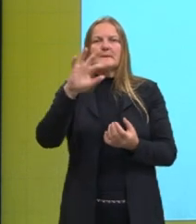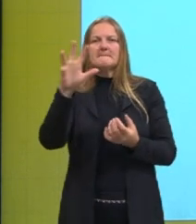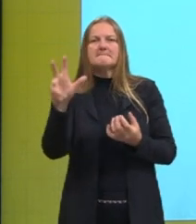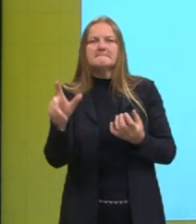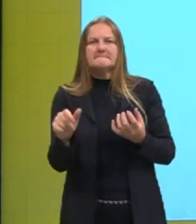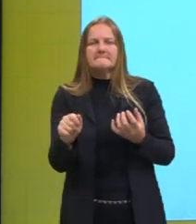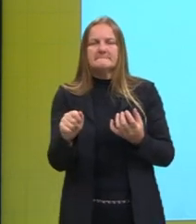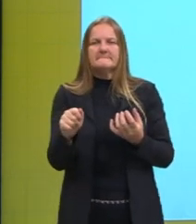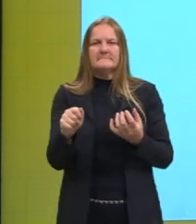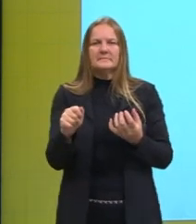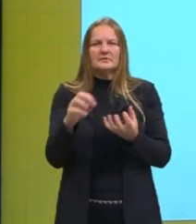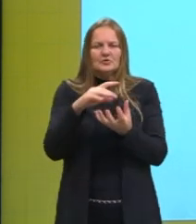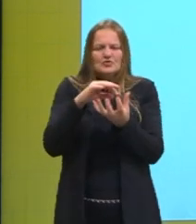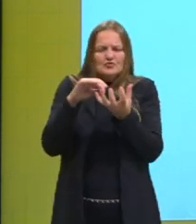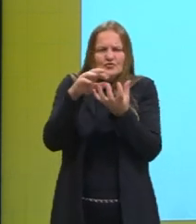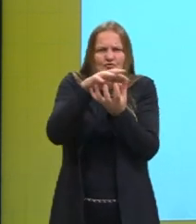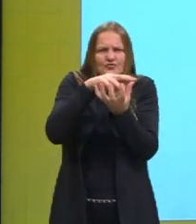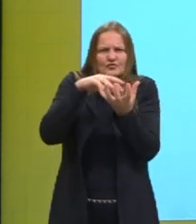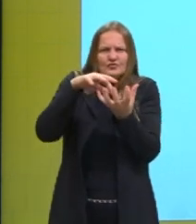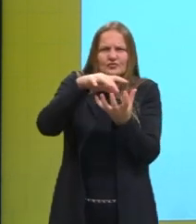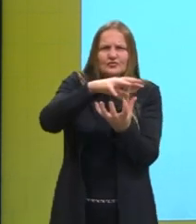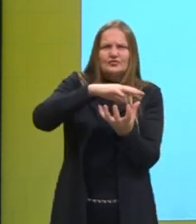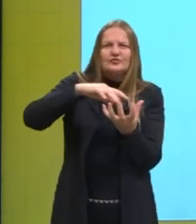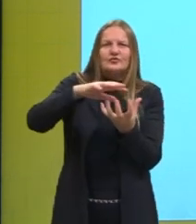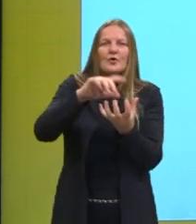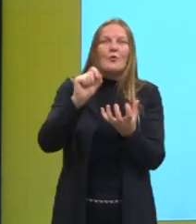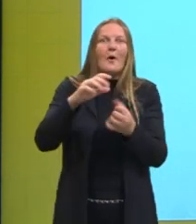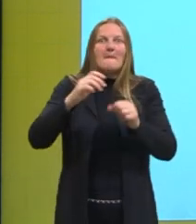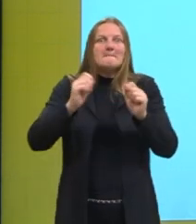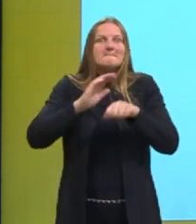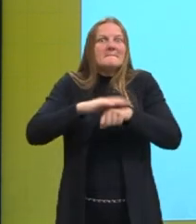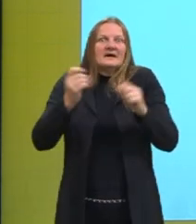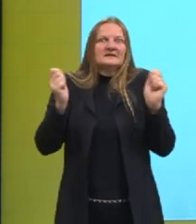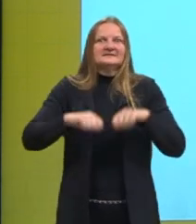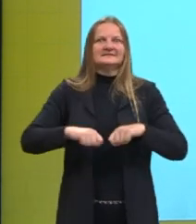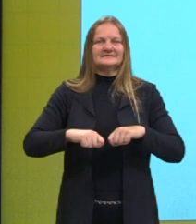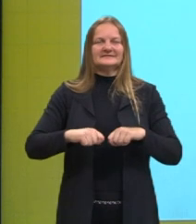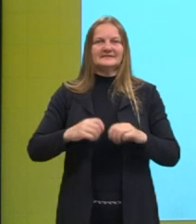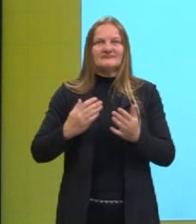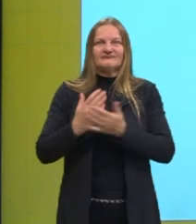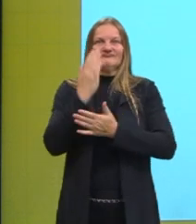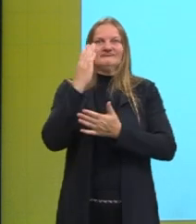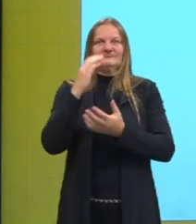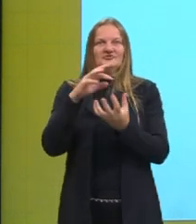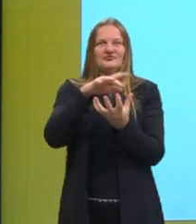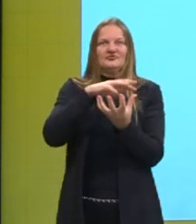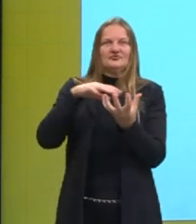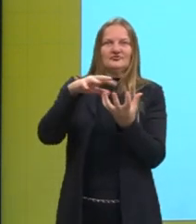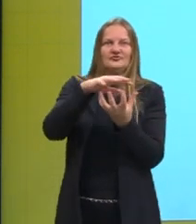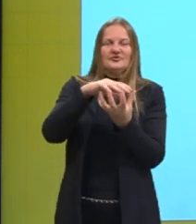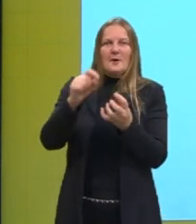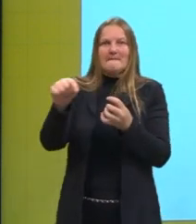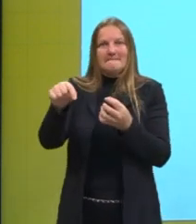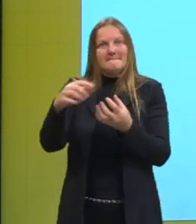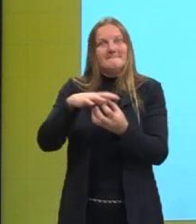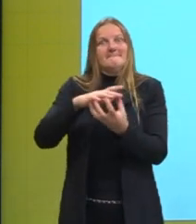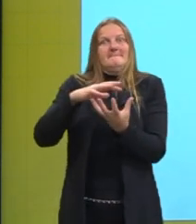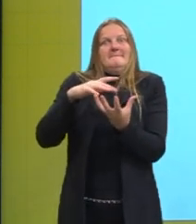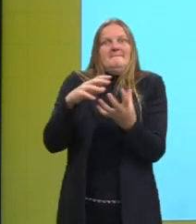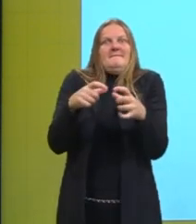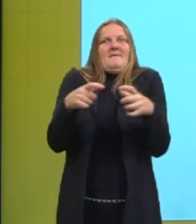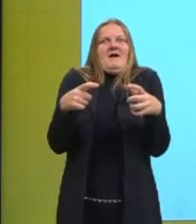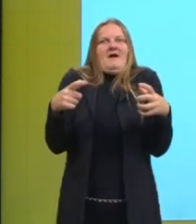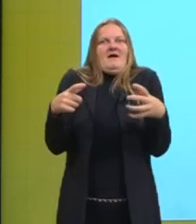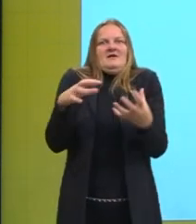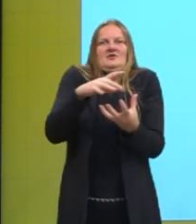de pó de grão de pólen Qual é o que vai ter o maior probabilidade de sucesso e produz mais né porque vai